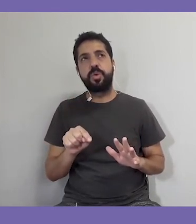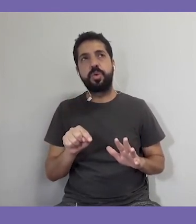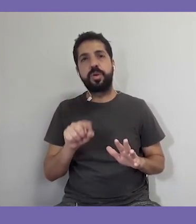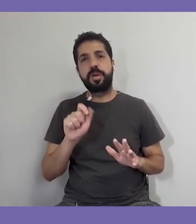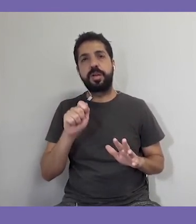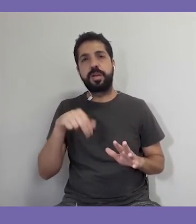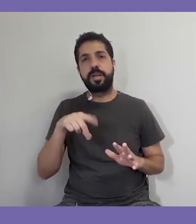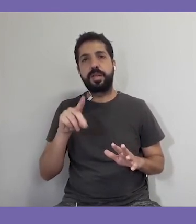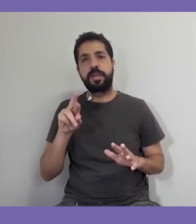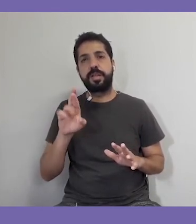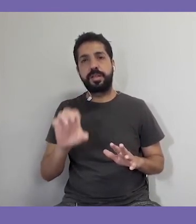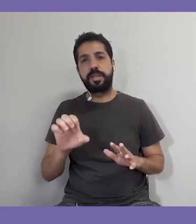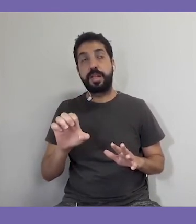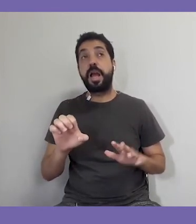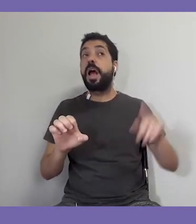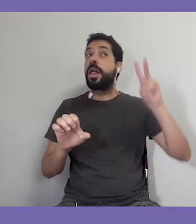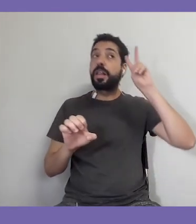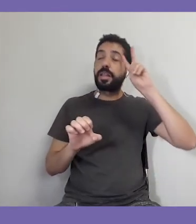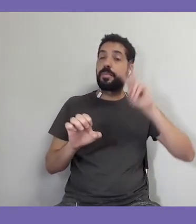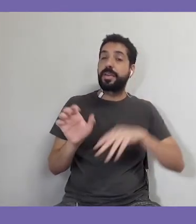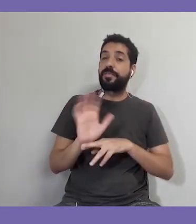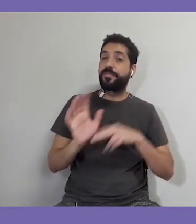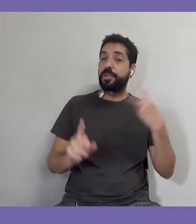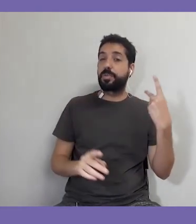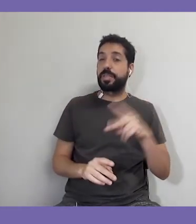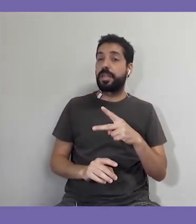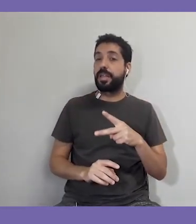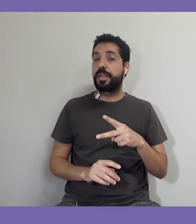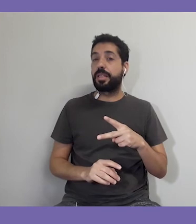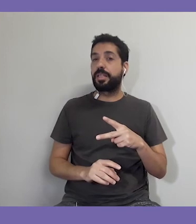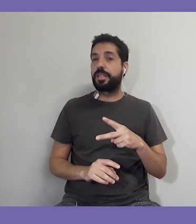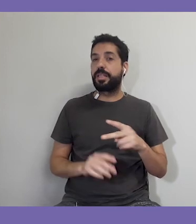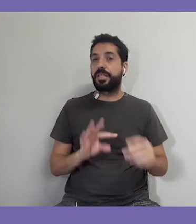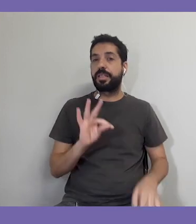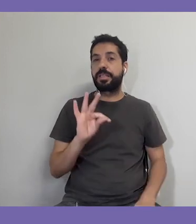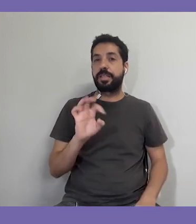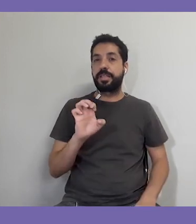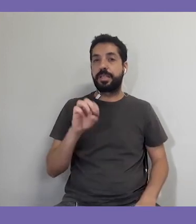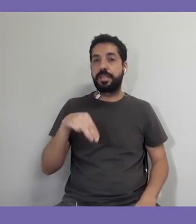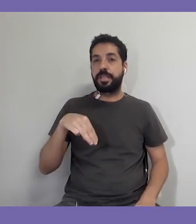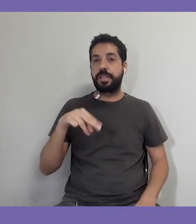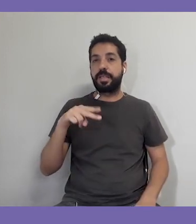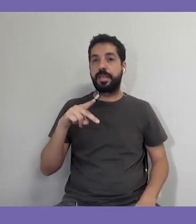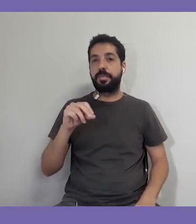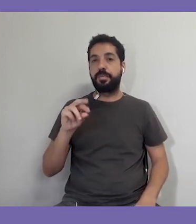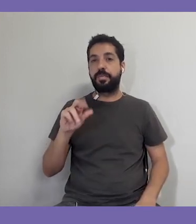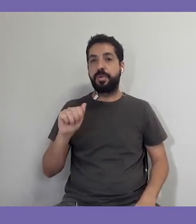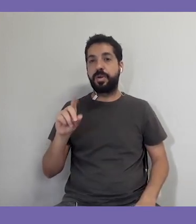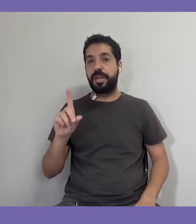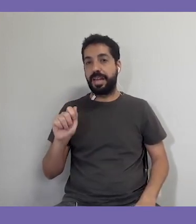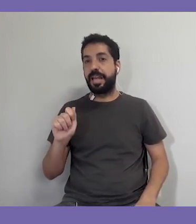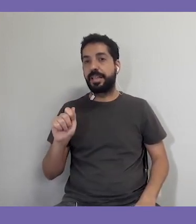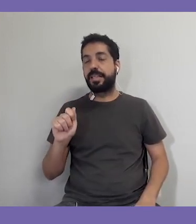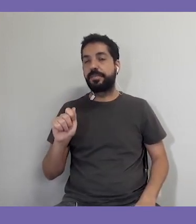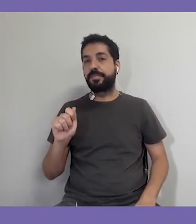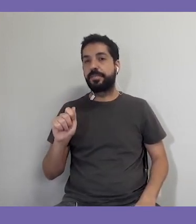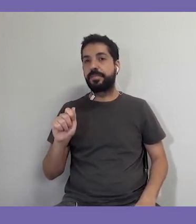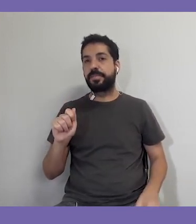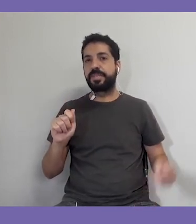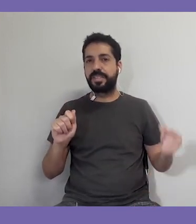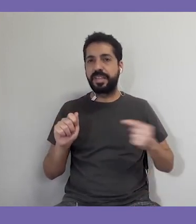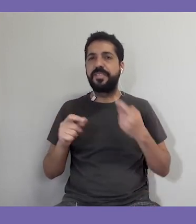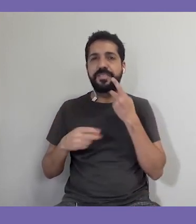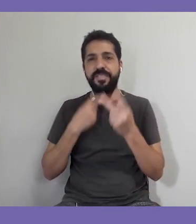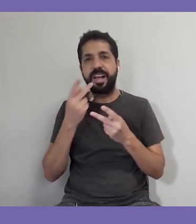citou o André, né? Aí eu lembro do filme dele, Temporada, né? Que é falando